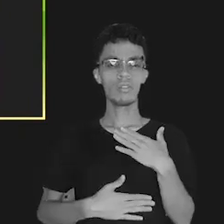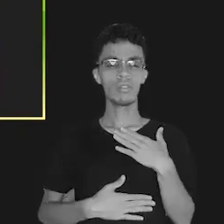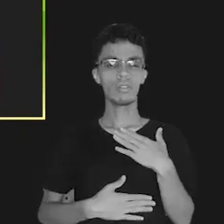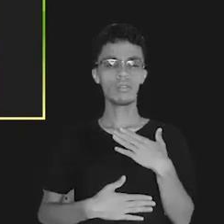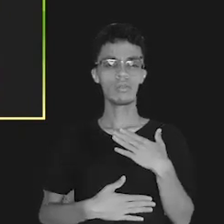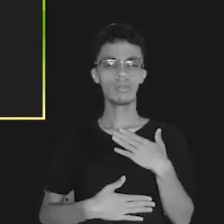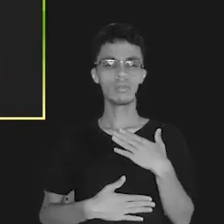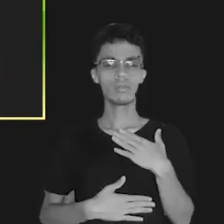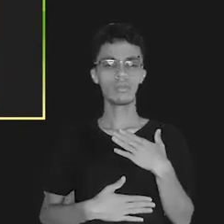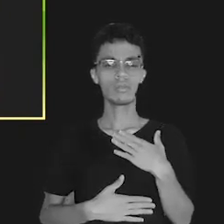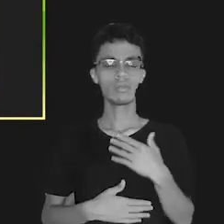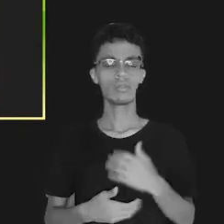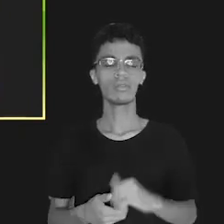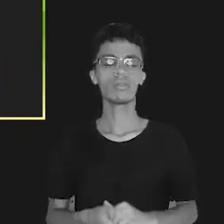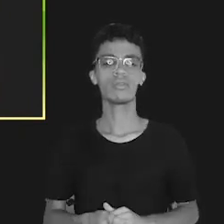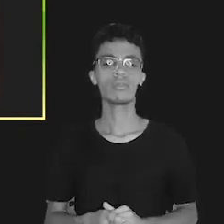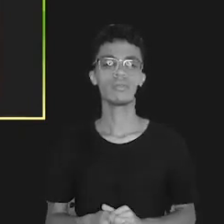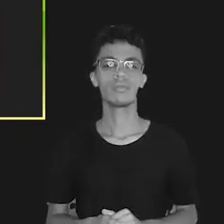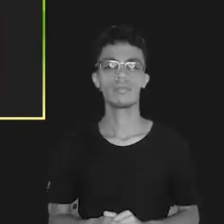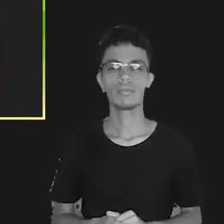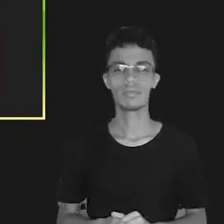é o mesmo corpo.